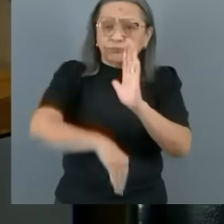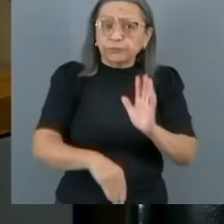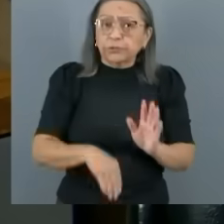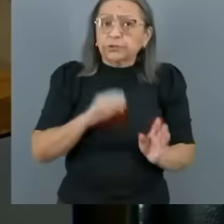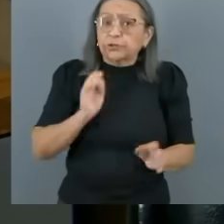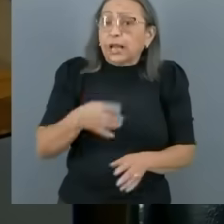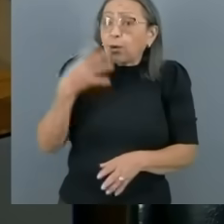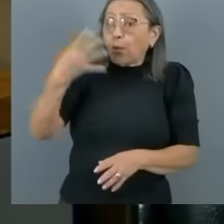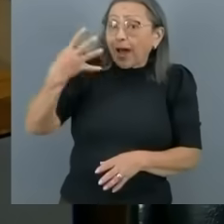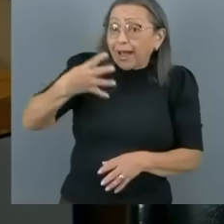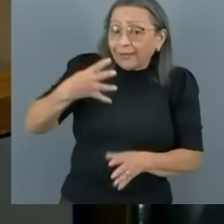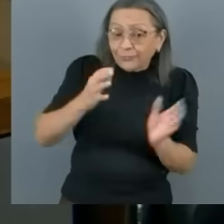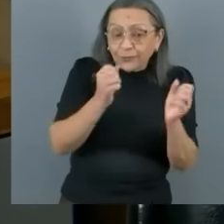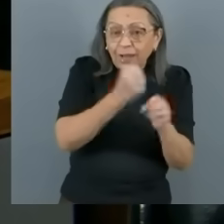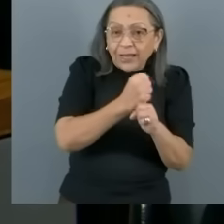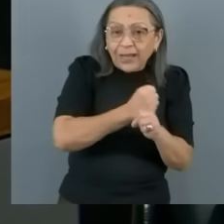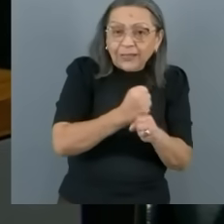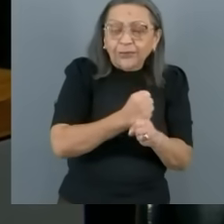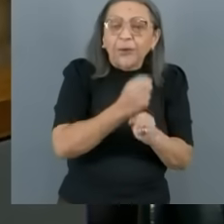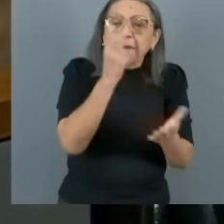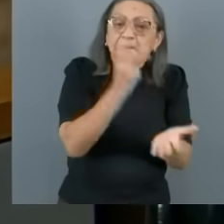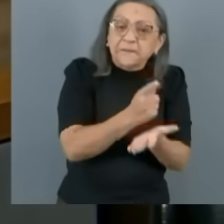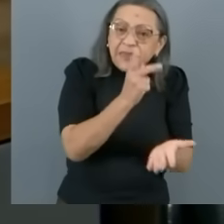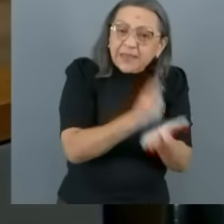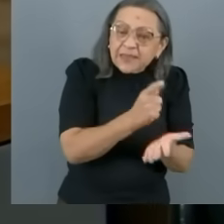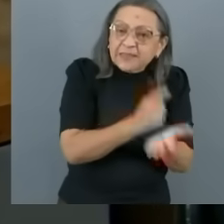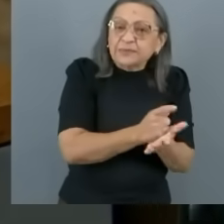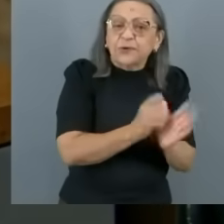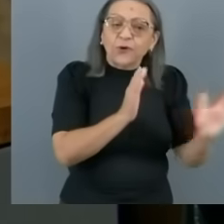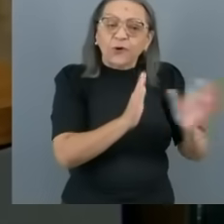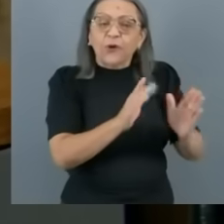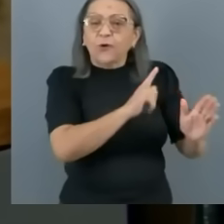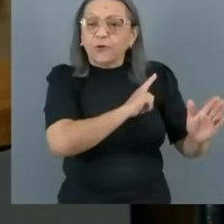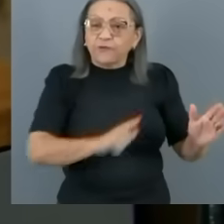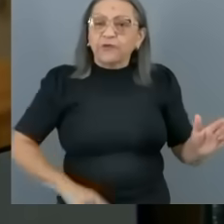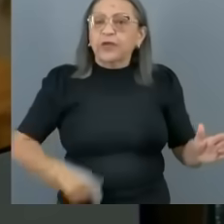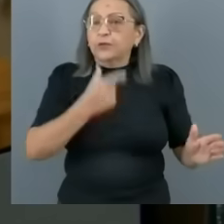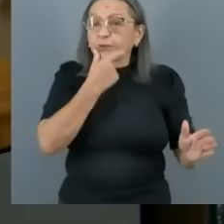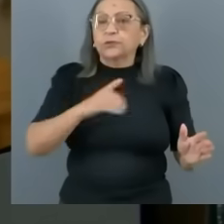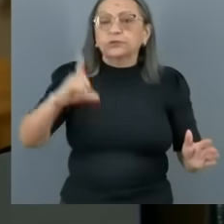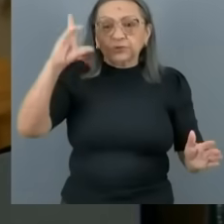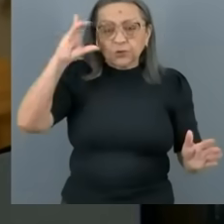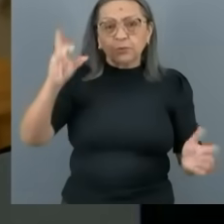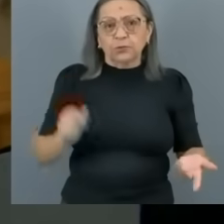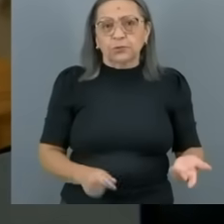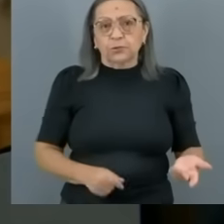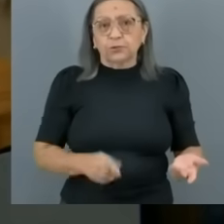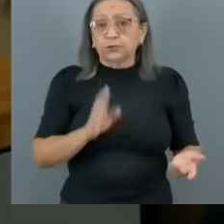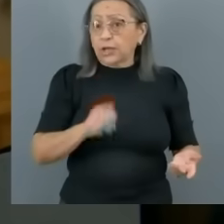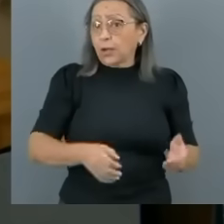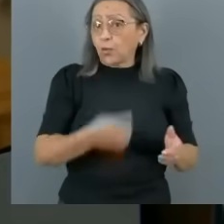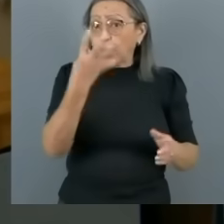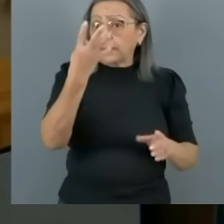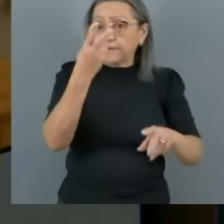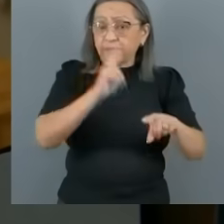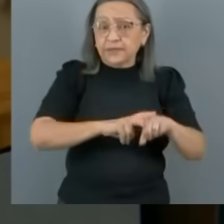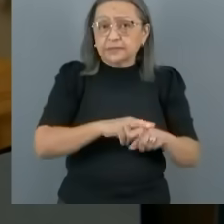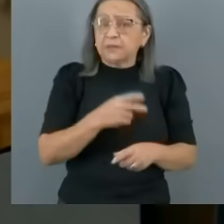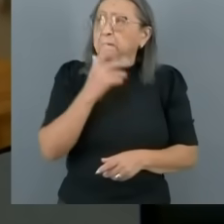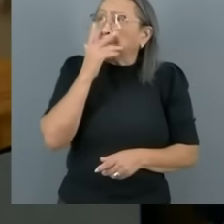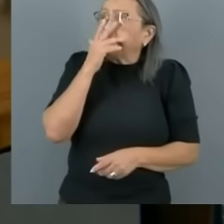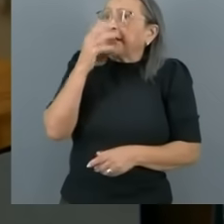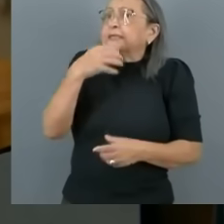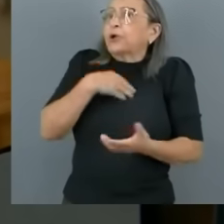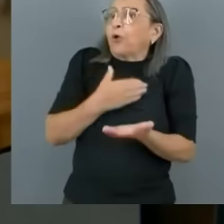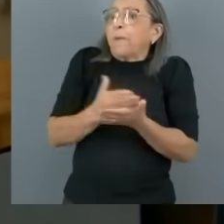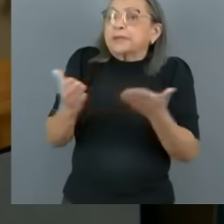do governo do Dilma. 4º ano. E parece que a administração começou agora, e